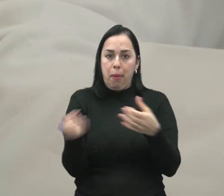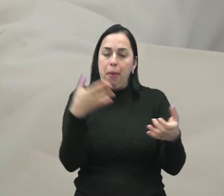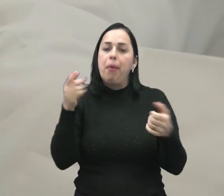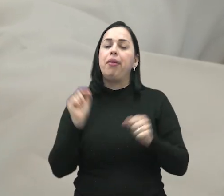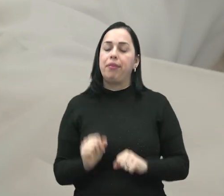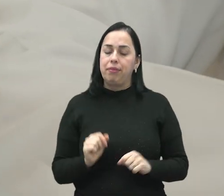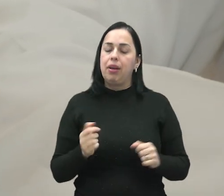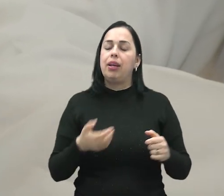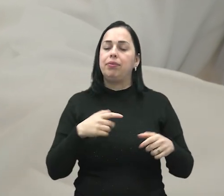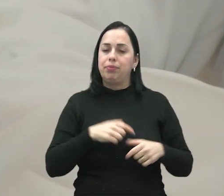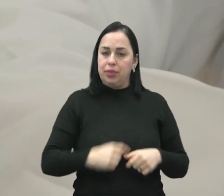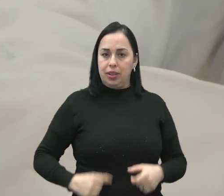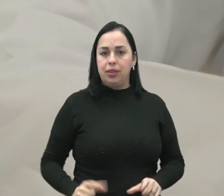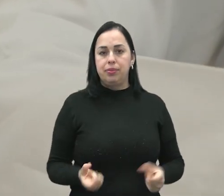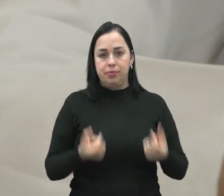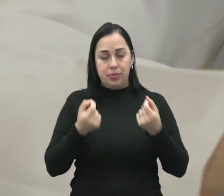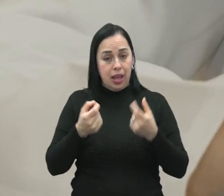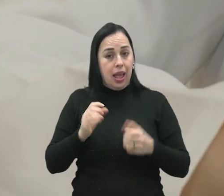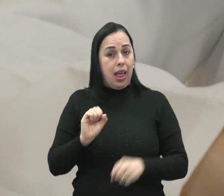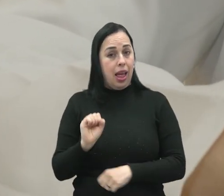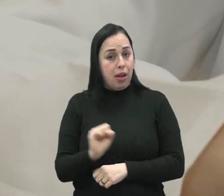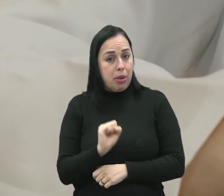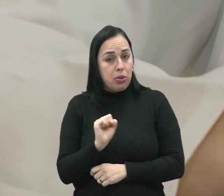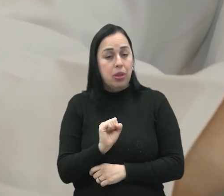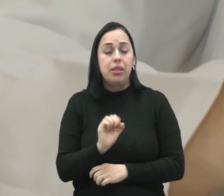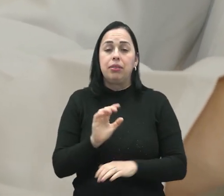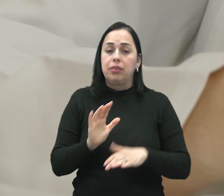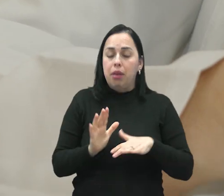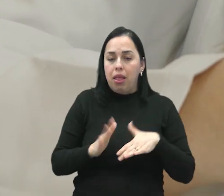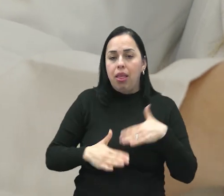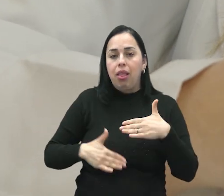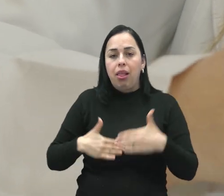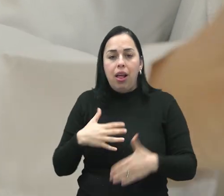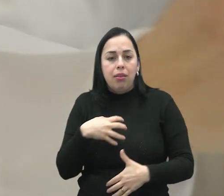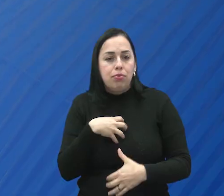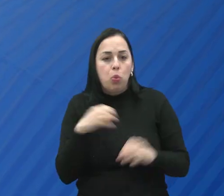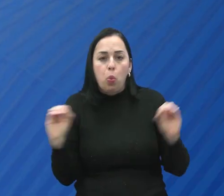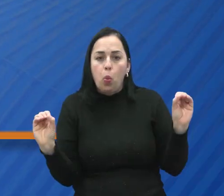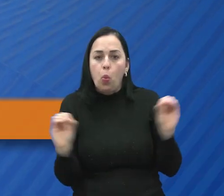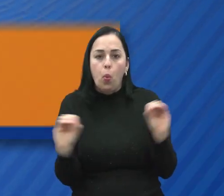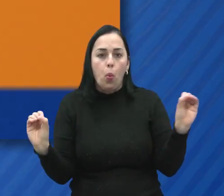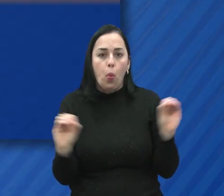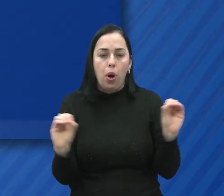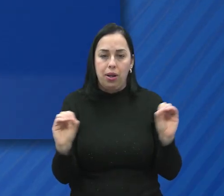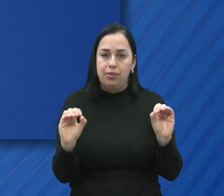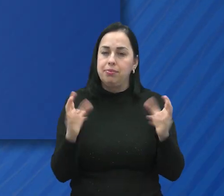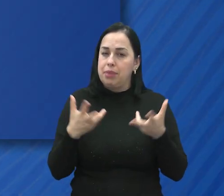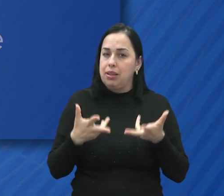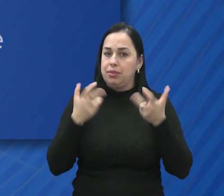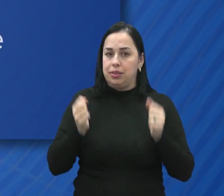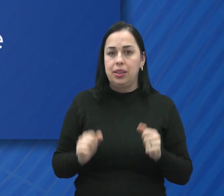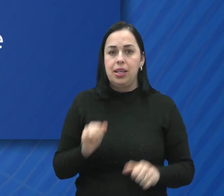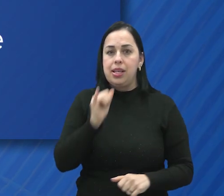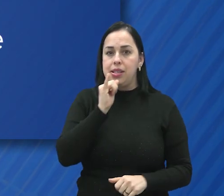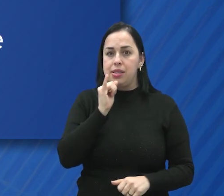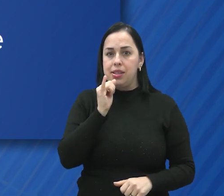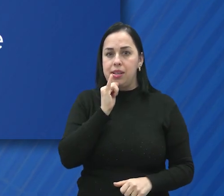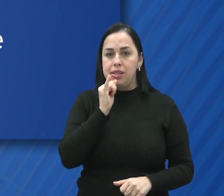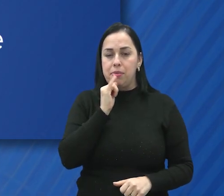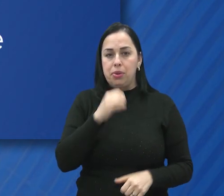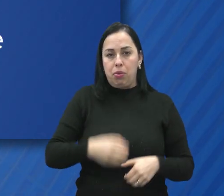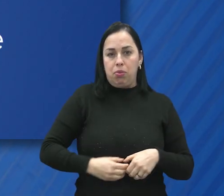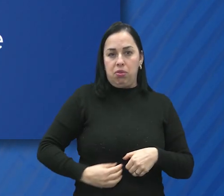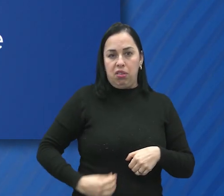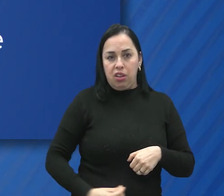O câncer coloretal é uma doença silenciosa. Alguns sintomas não podem ser ignorados, como mudanças